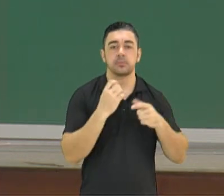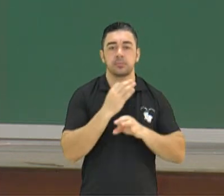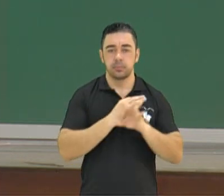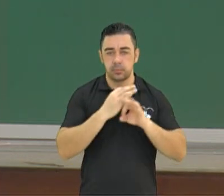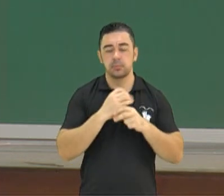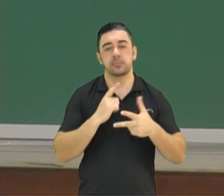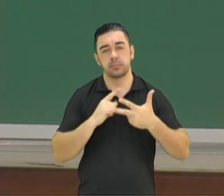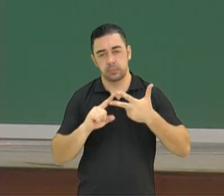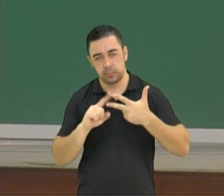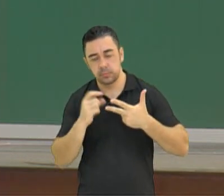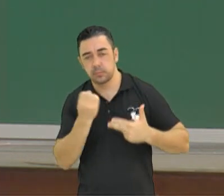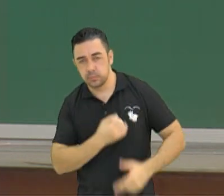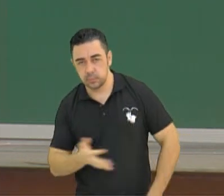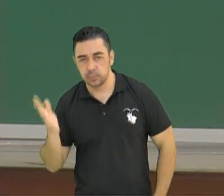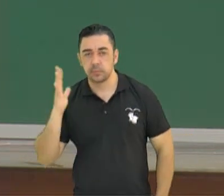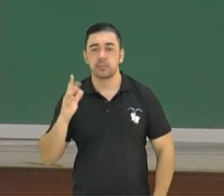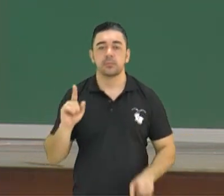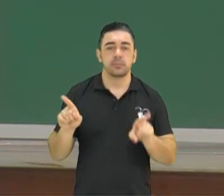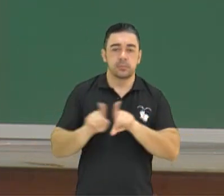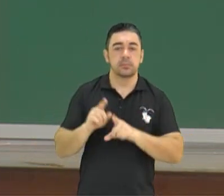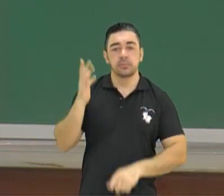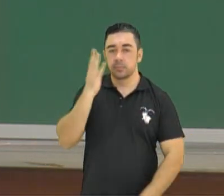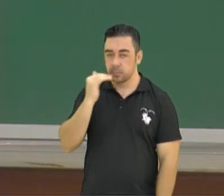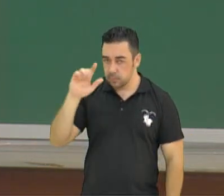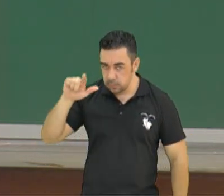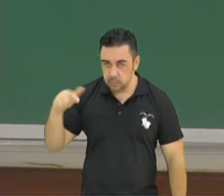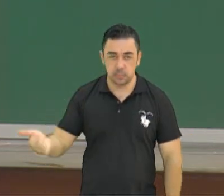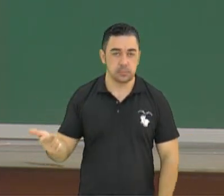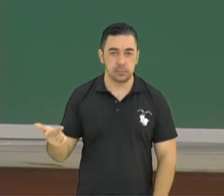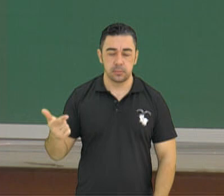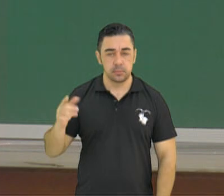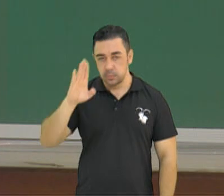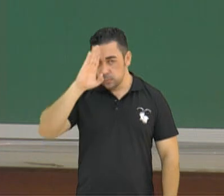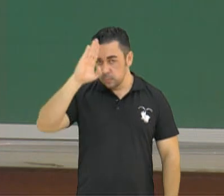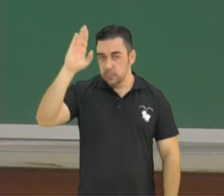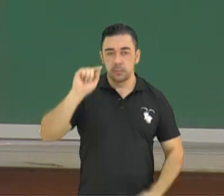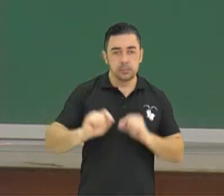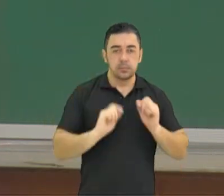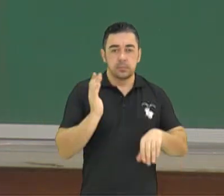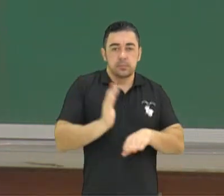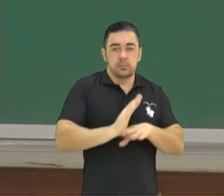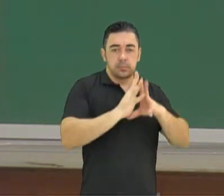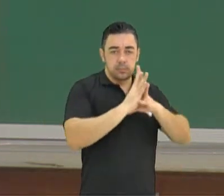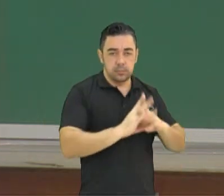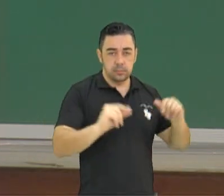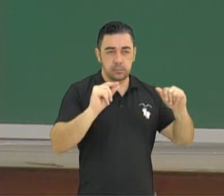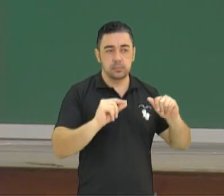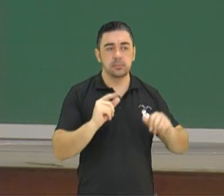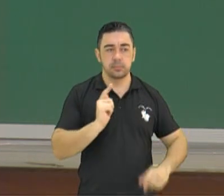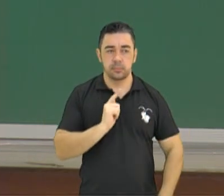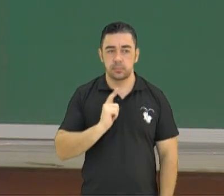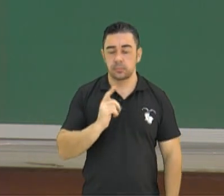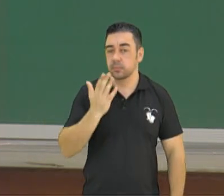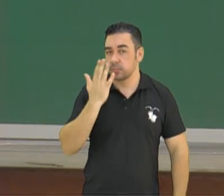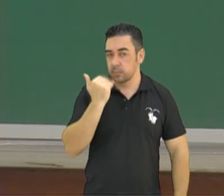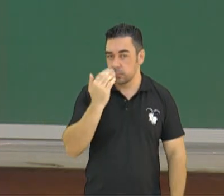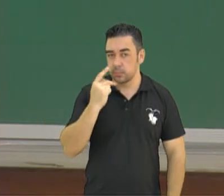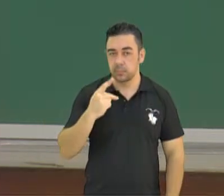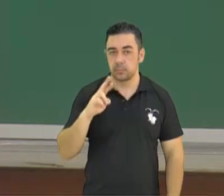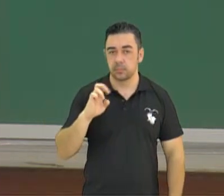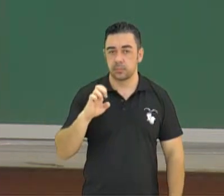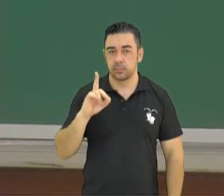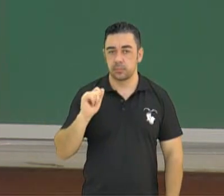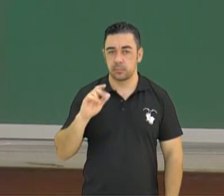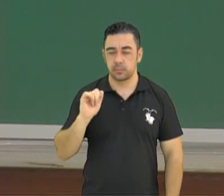pluricelular e são heterótrofos, tá? São principalmente decompositores. Está aqui dizendo que tem fungos predadores, tem